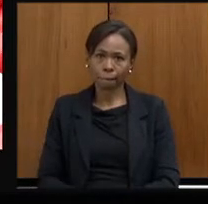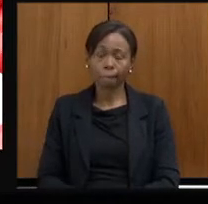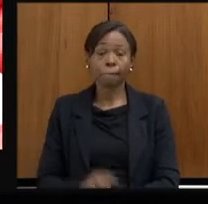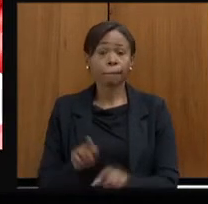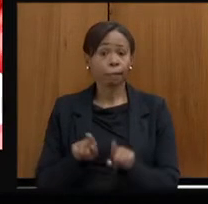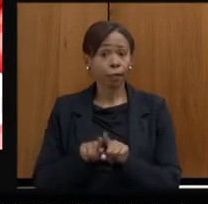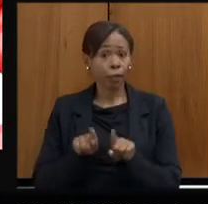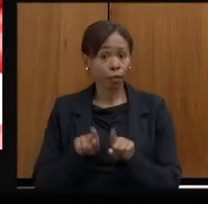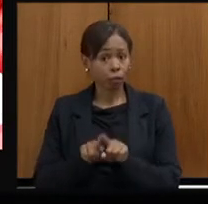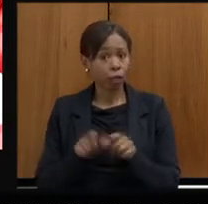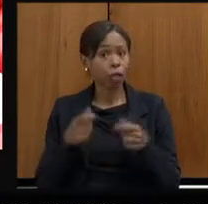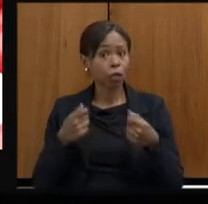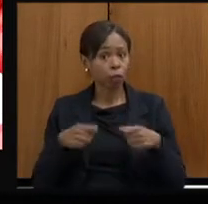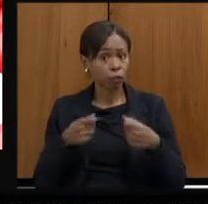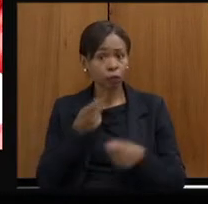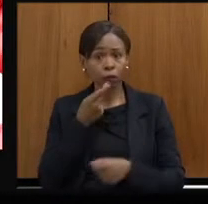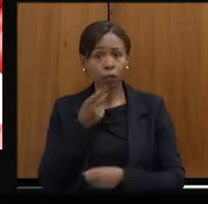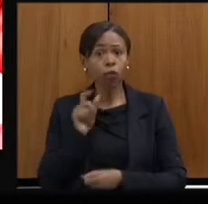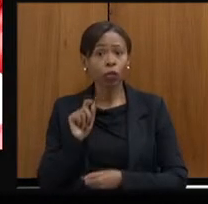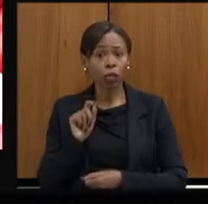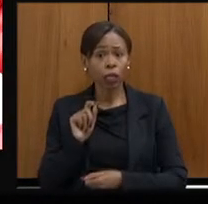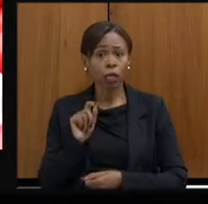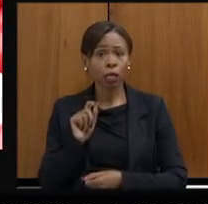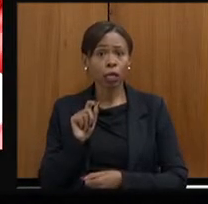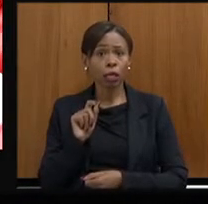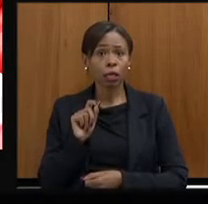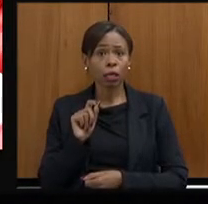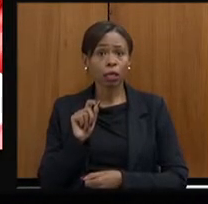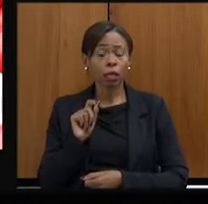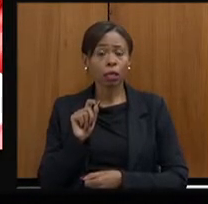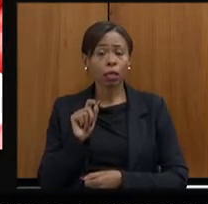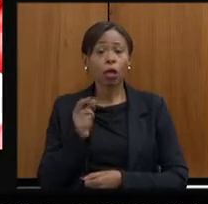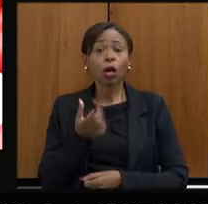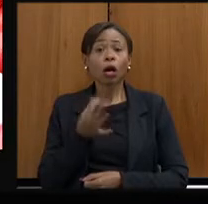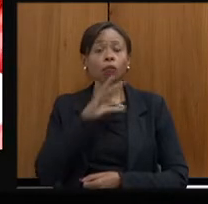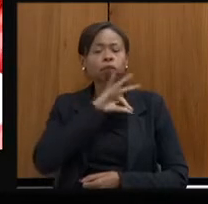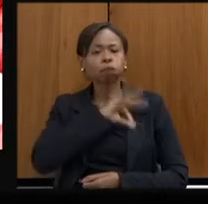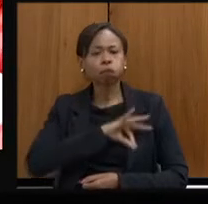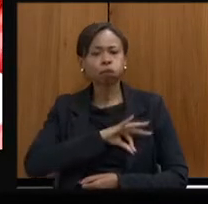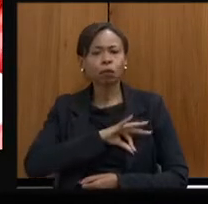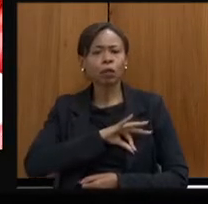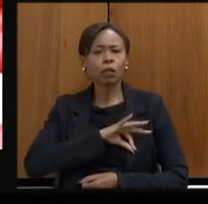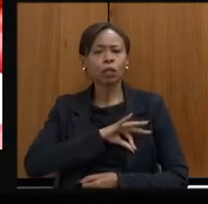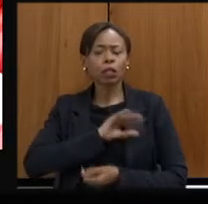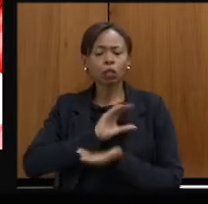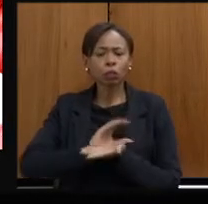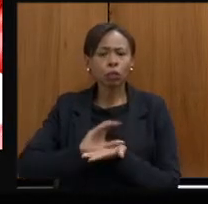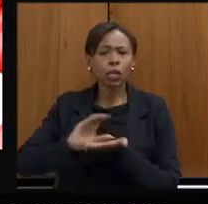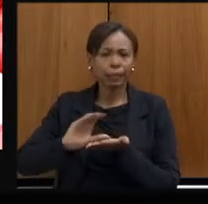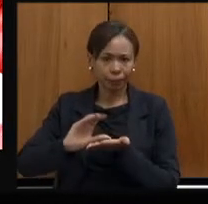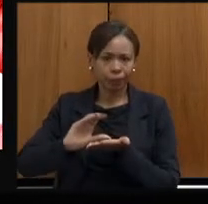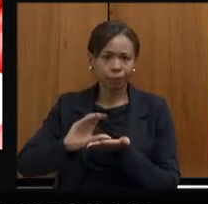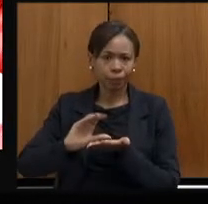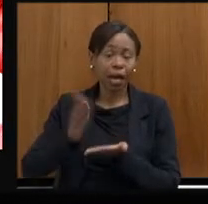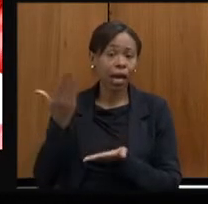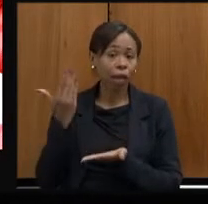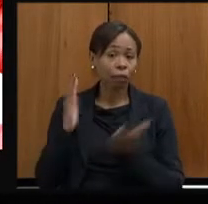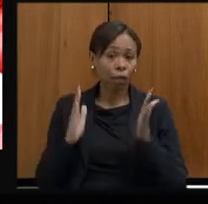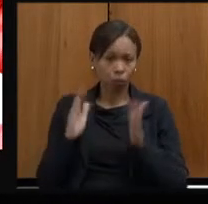Também não podemos deixar de falar das nossas transferências de renda na época da pandemia. Por